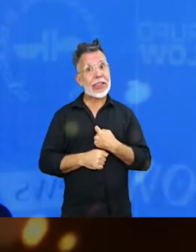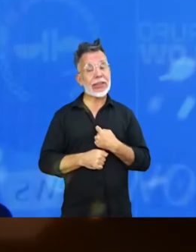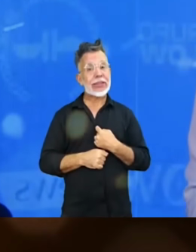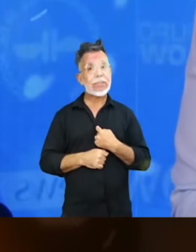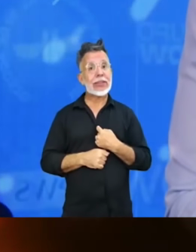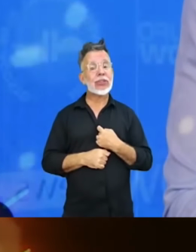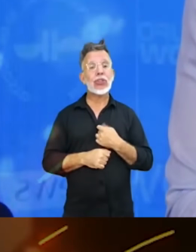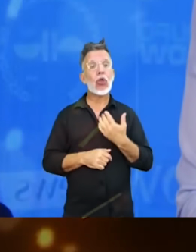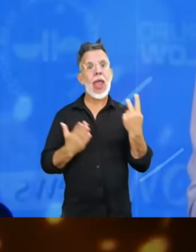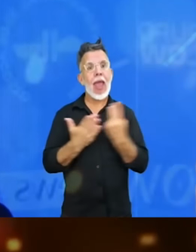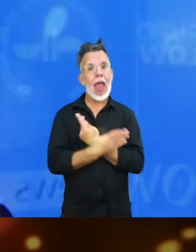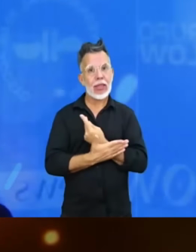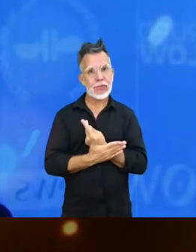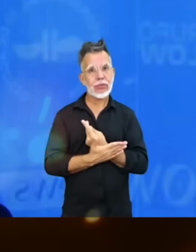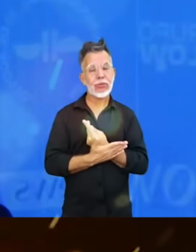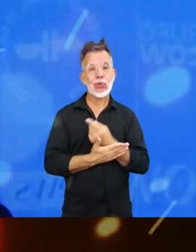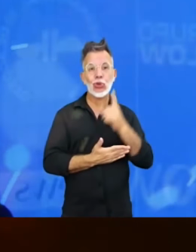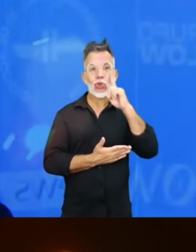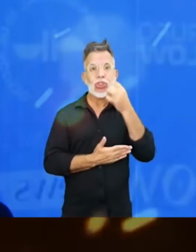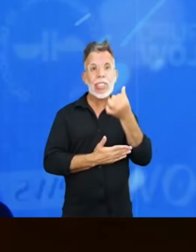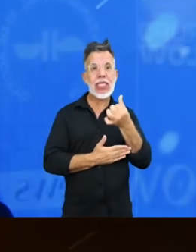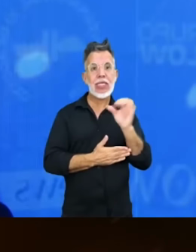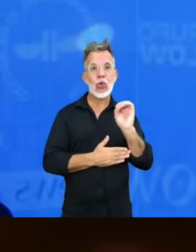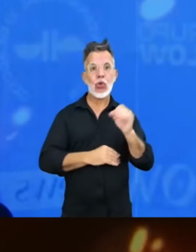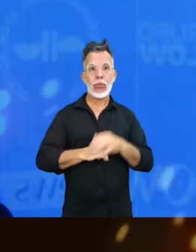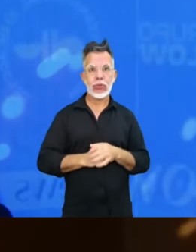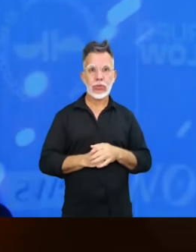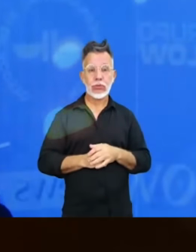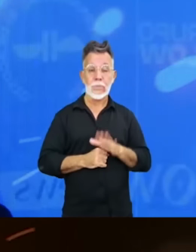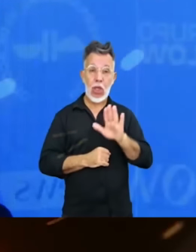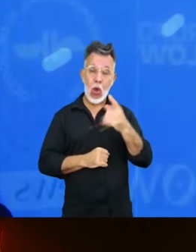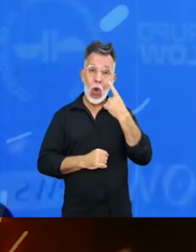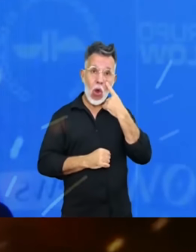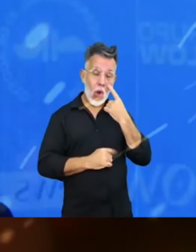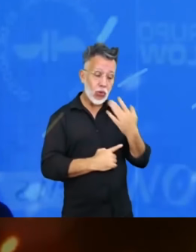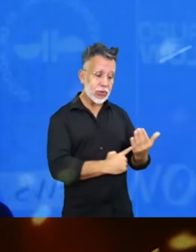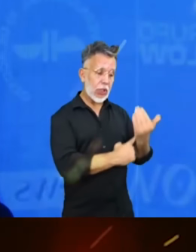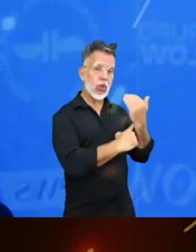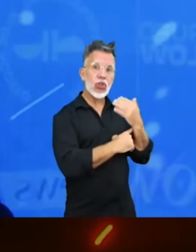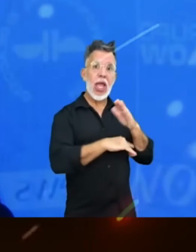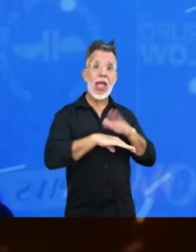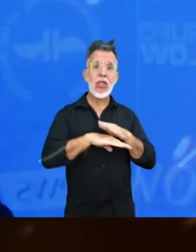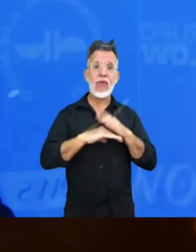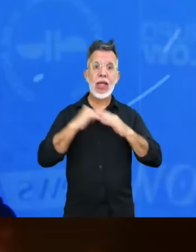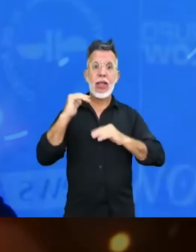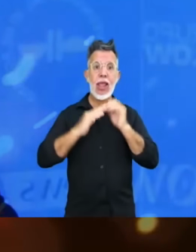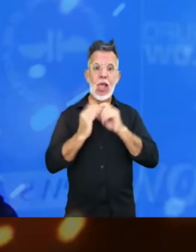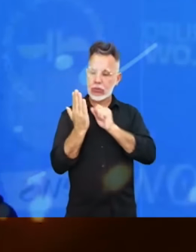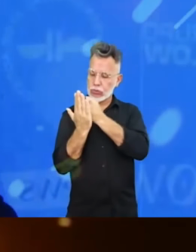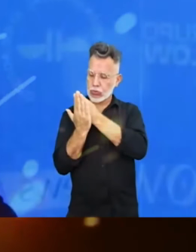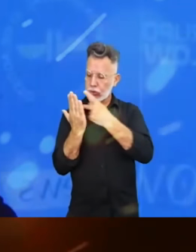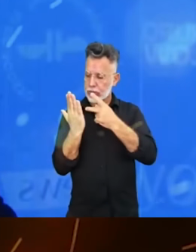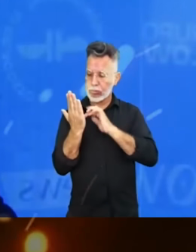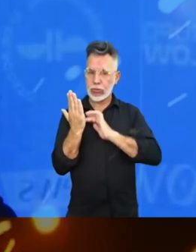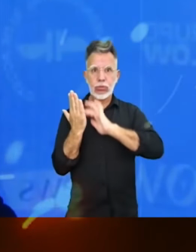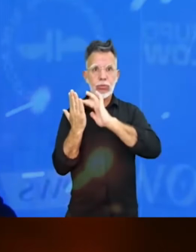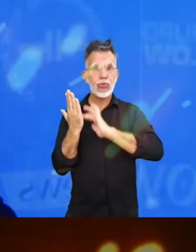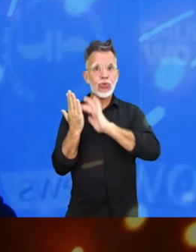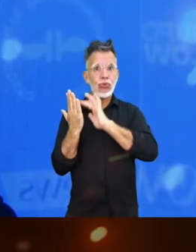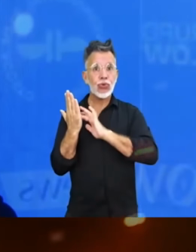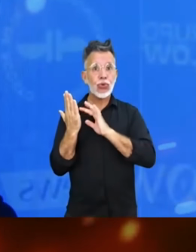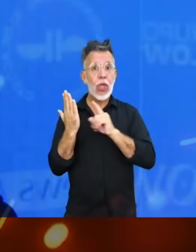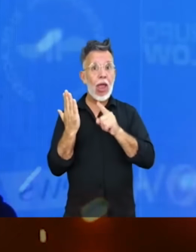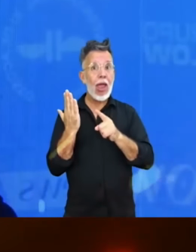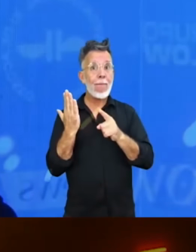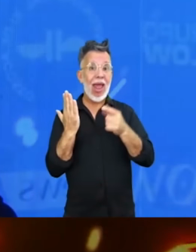tecnologia a gente vai fazer um aplicativo para todo tipo de agressão todo tipo de agressor ele vai ser detectado nisso isso já funciona em